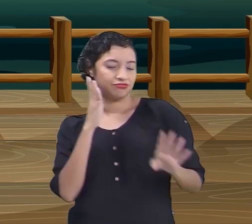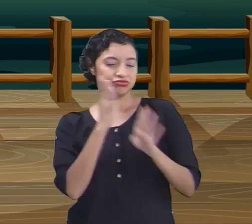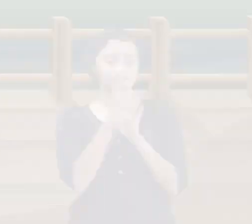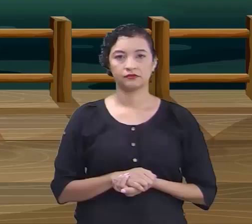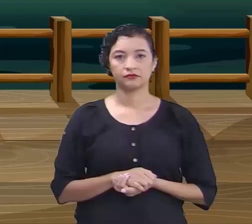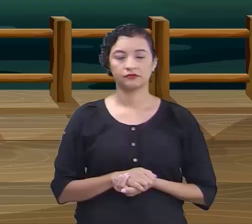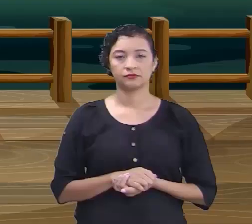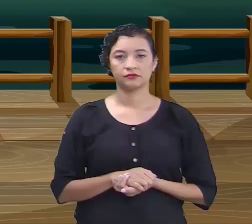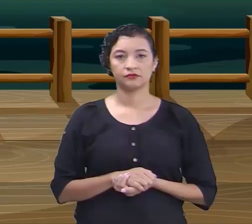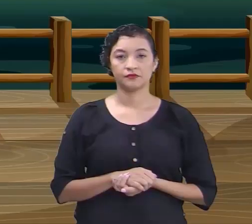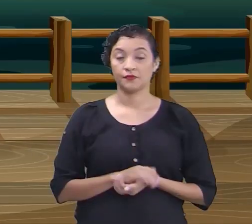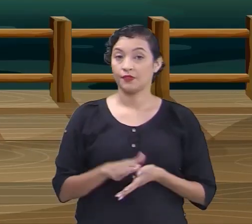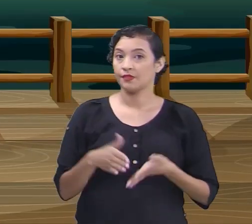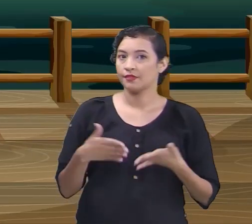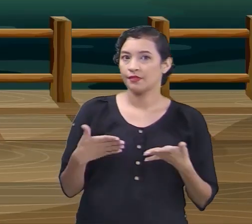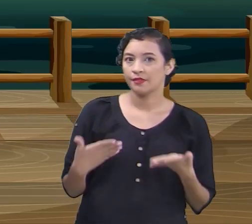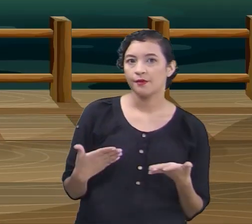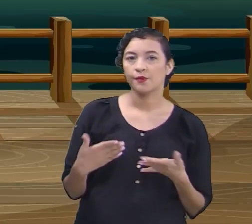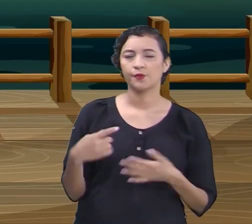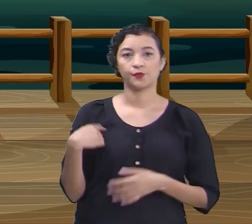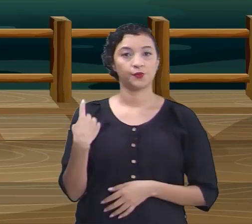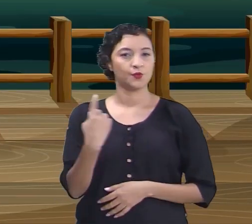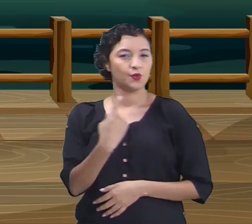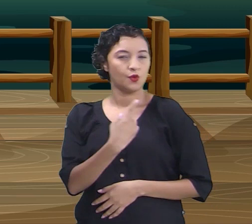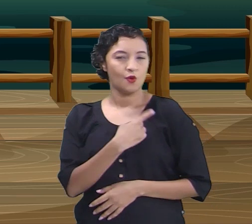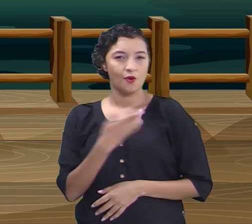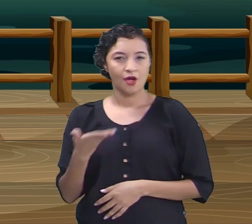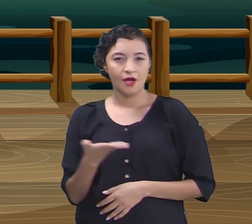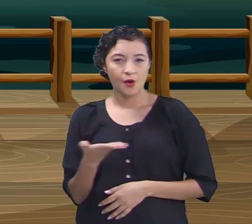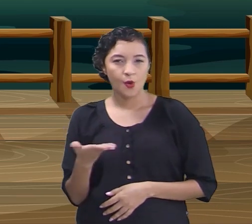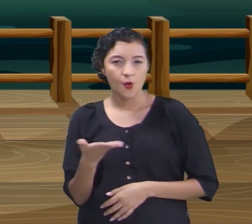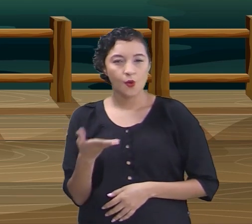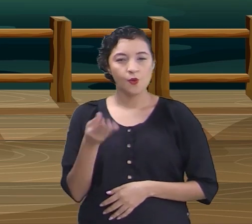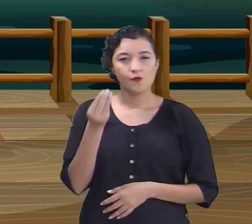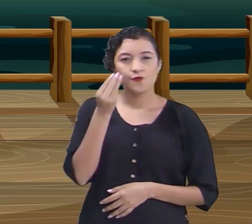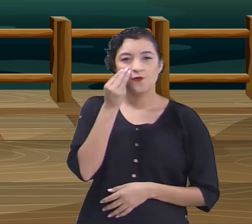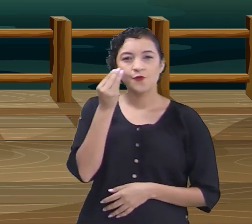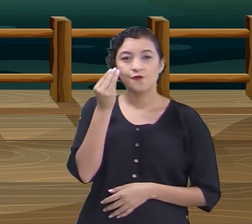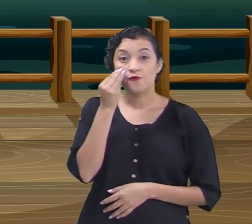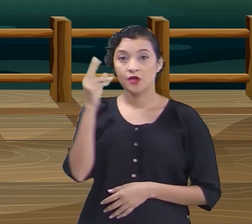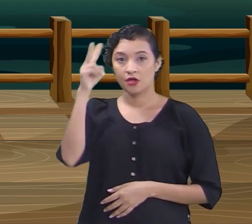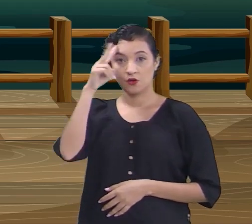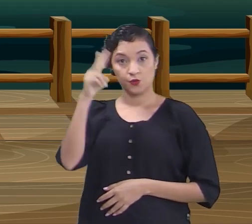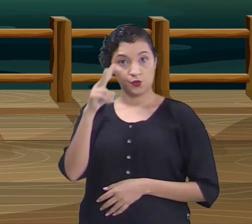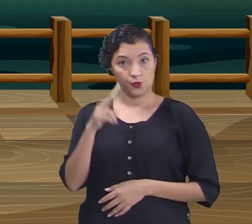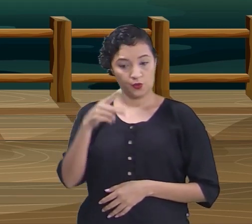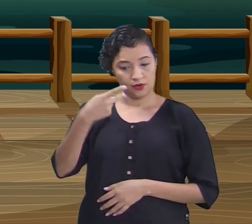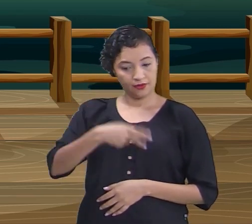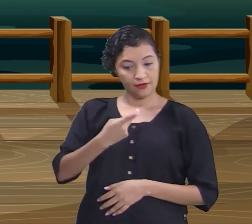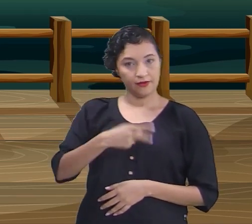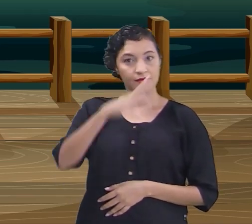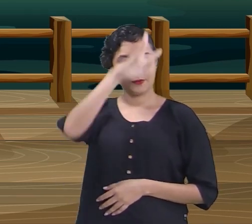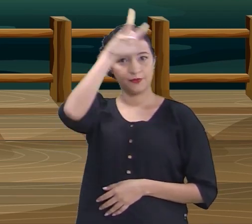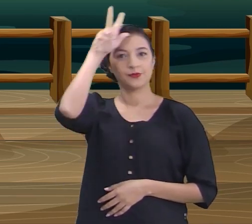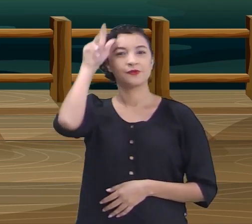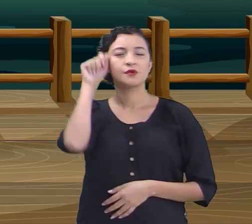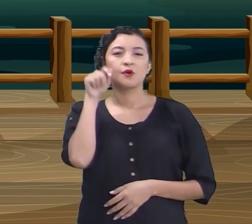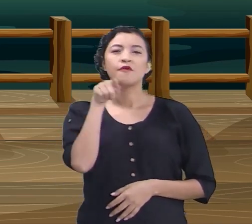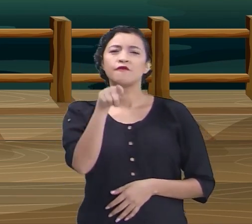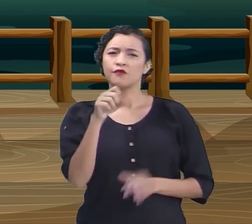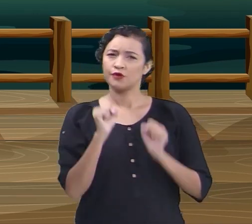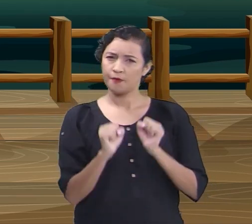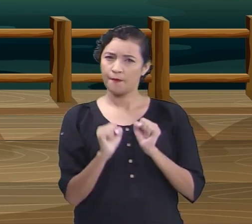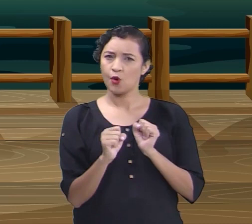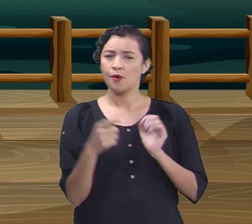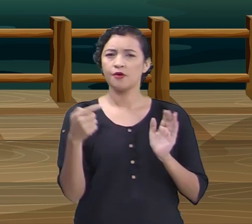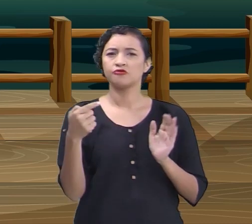coisa mesmo. Para isso, nós vamos fazer uma viagem para que venhamos conhecer a história da nossa região. Você poderia me responder as perguntas: